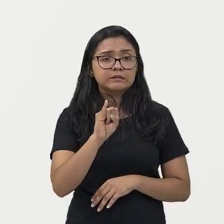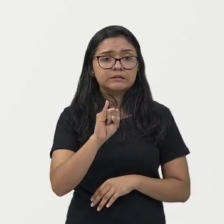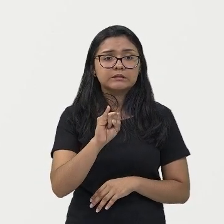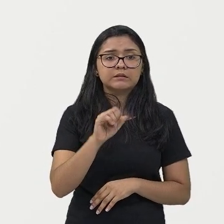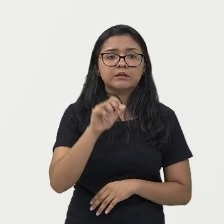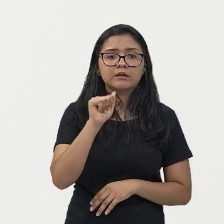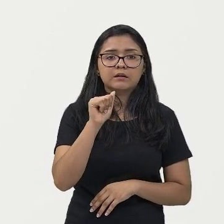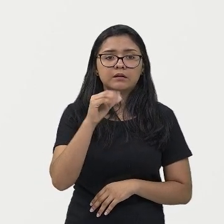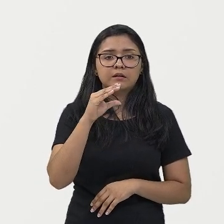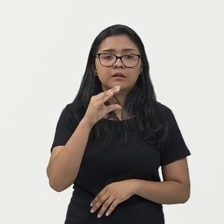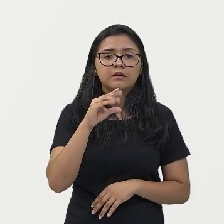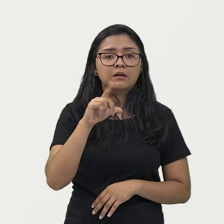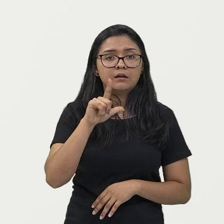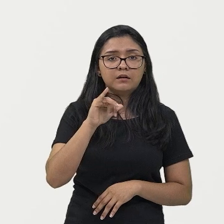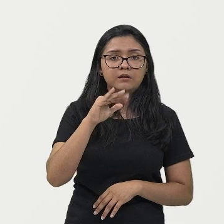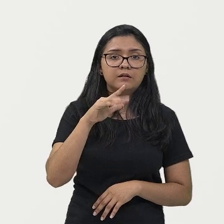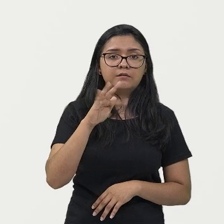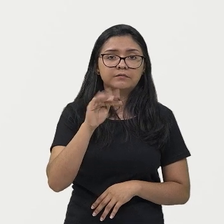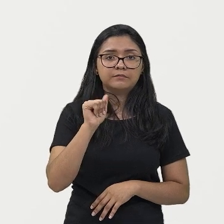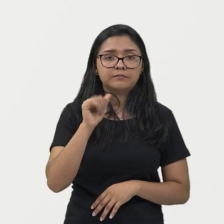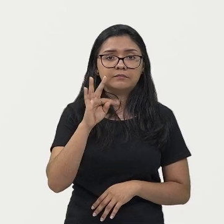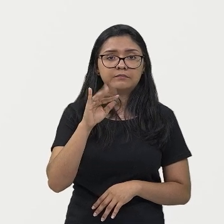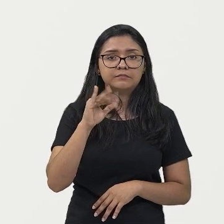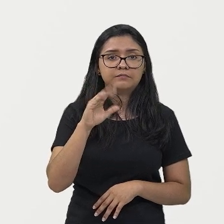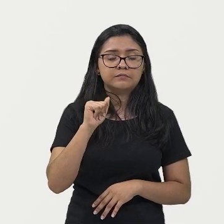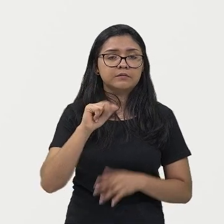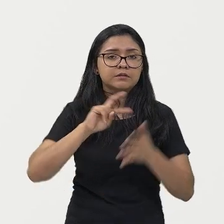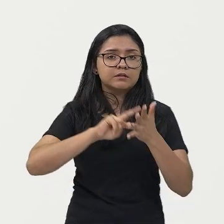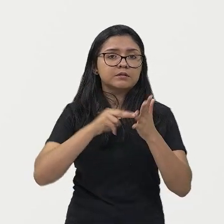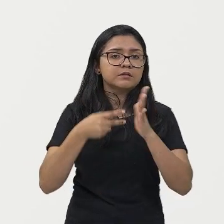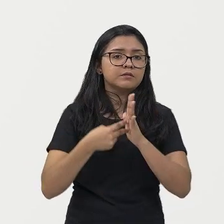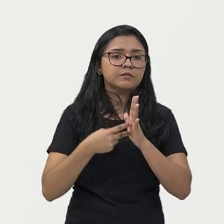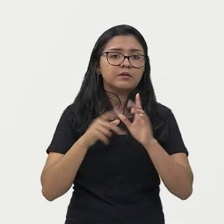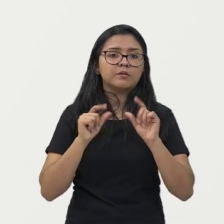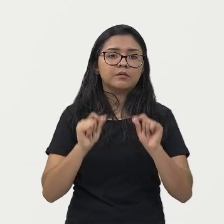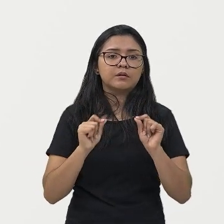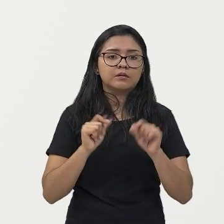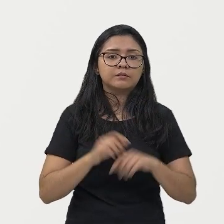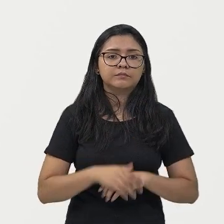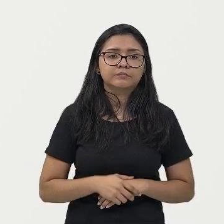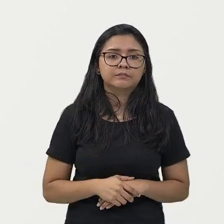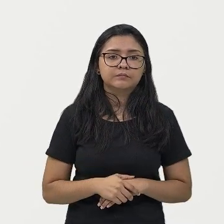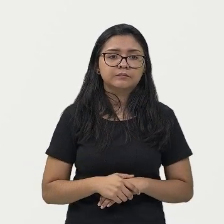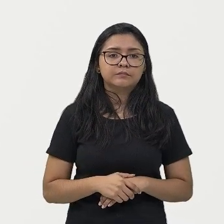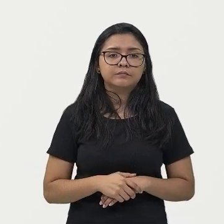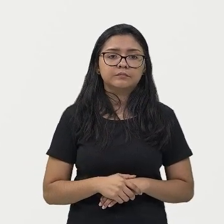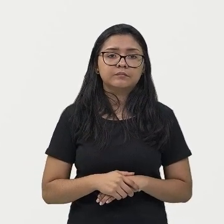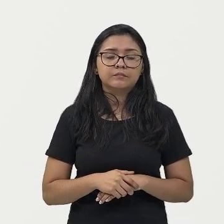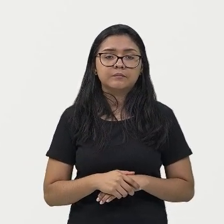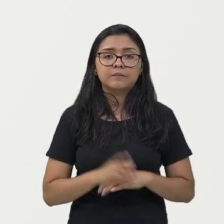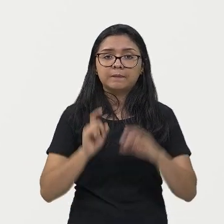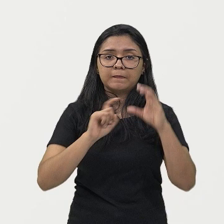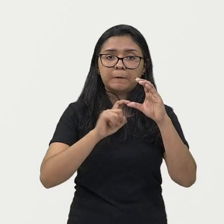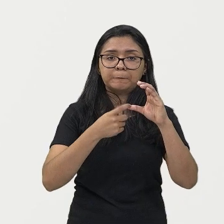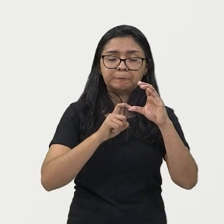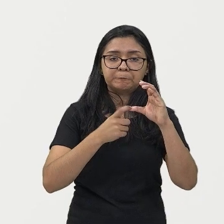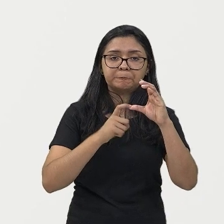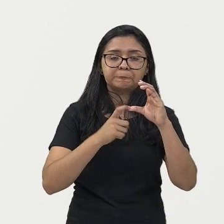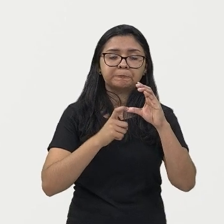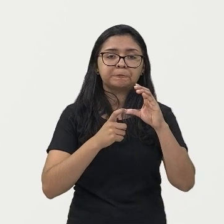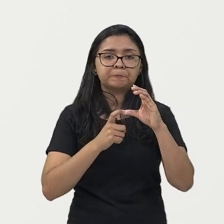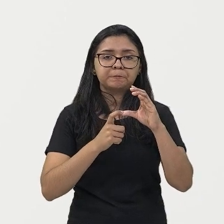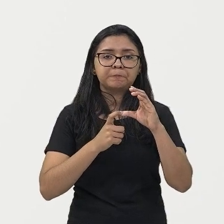alifática, essa cadeia, ela iria se referir a uma cadeia